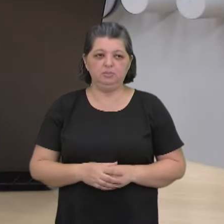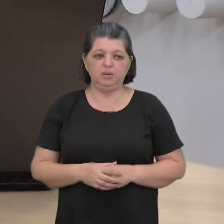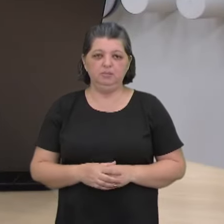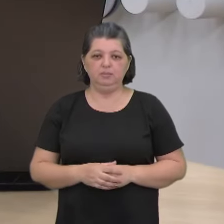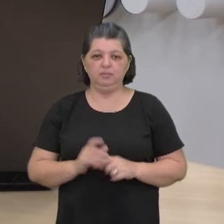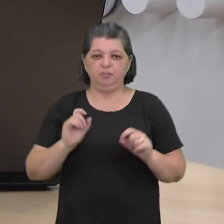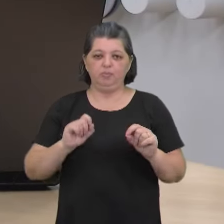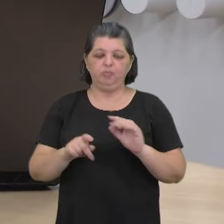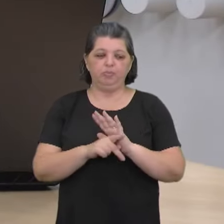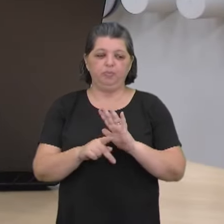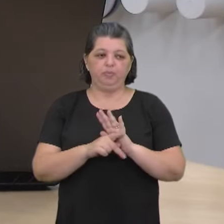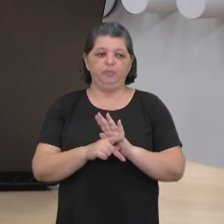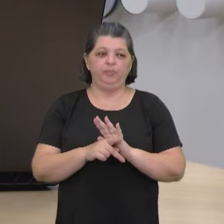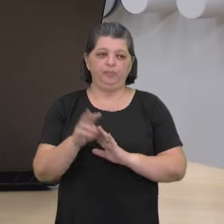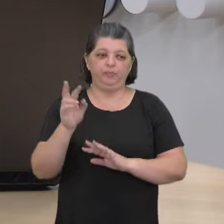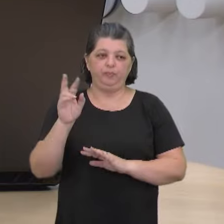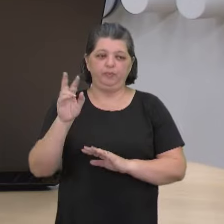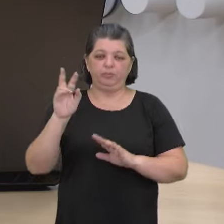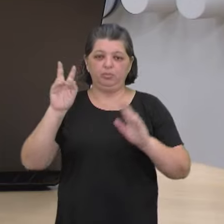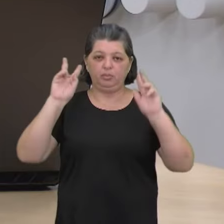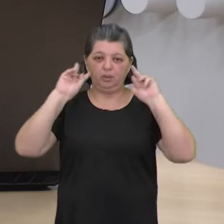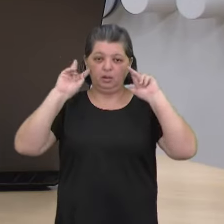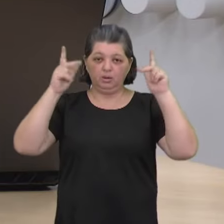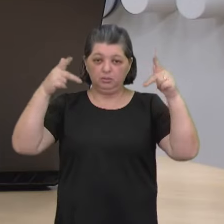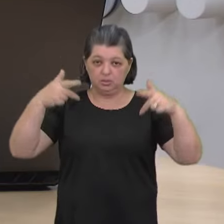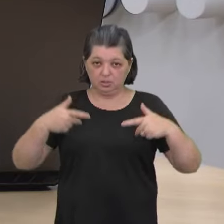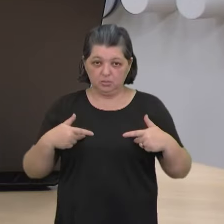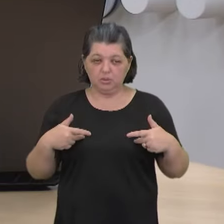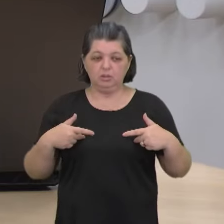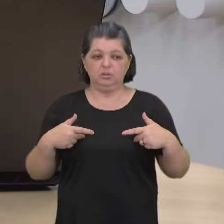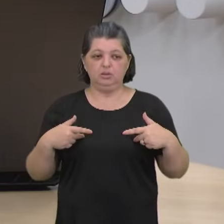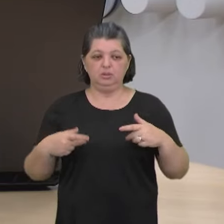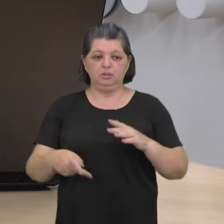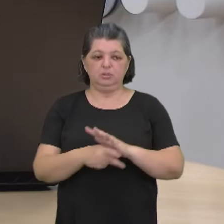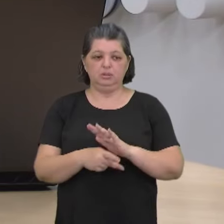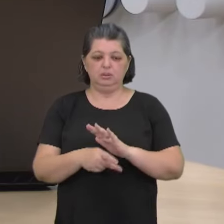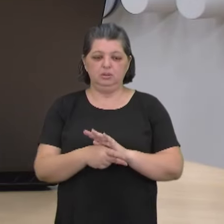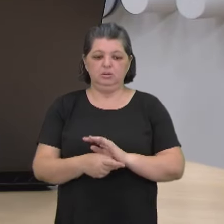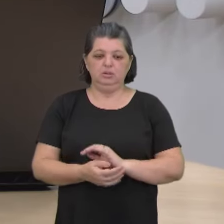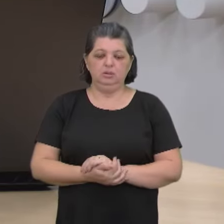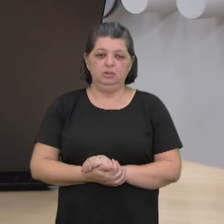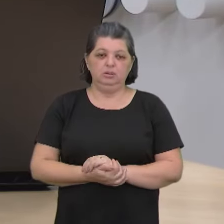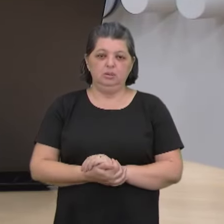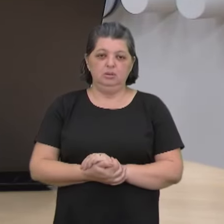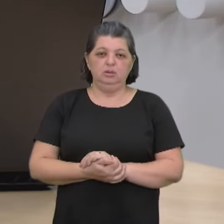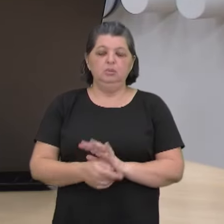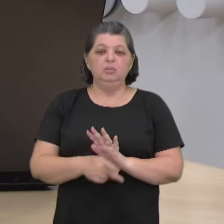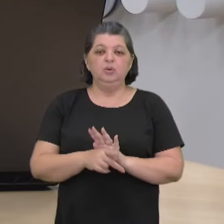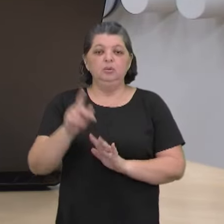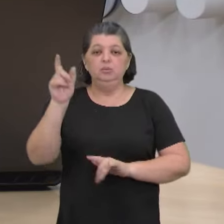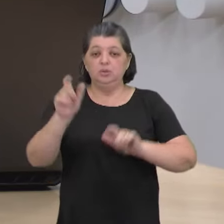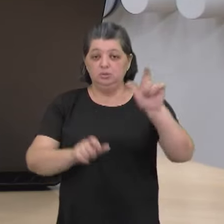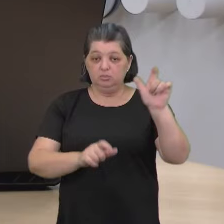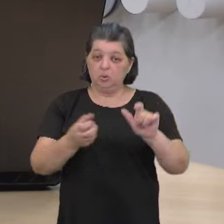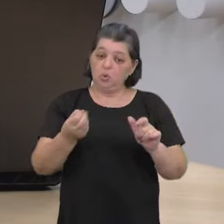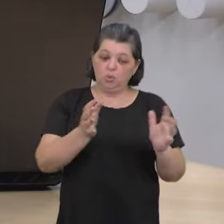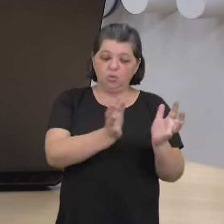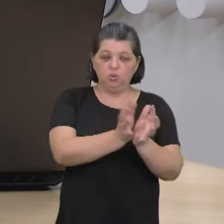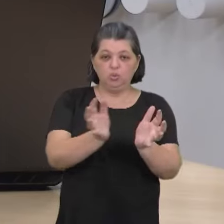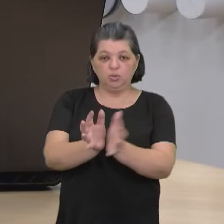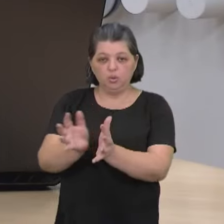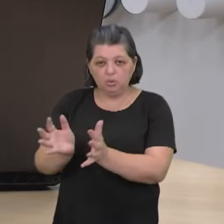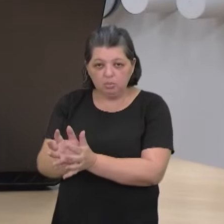também entre a própria raça humana, entre a própria espécie humana, haveria aqueles indivíduos ou grupos que